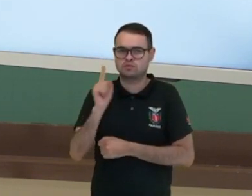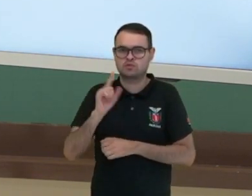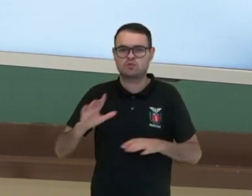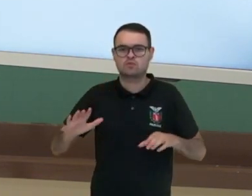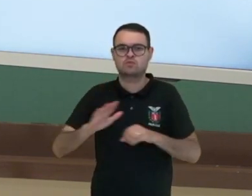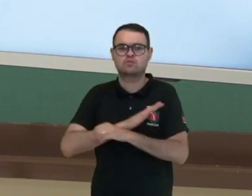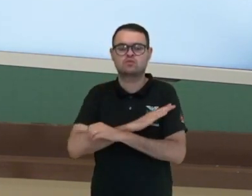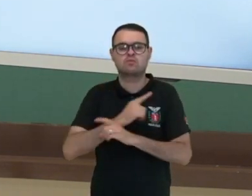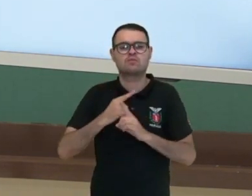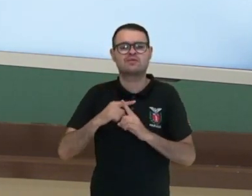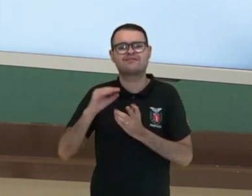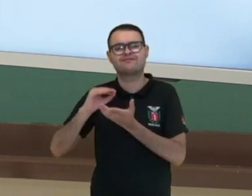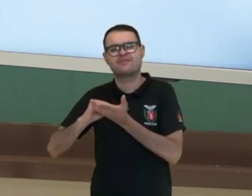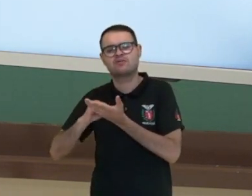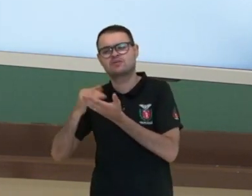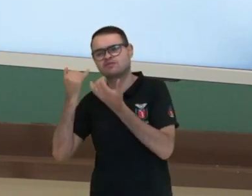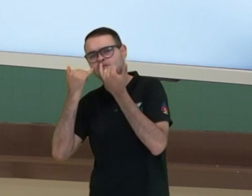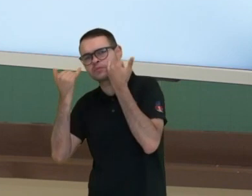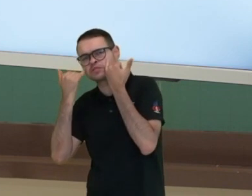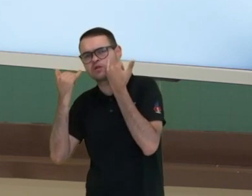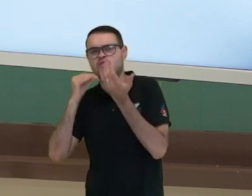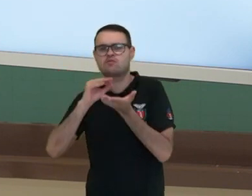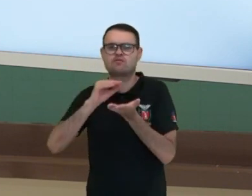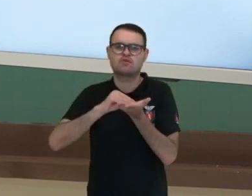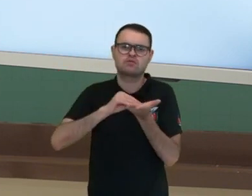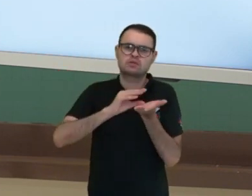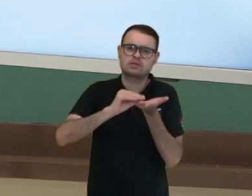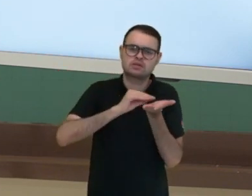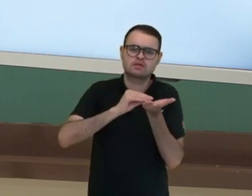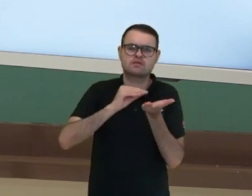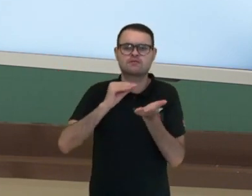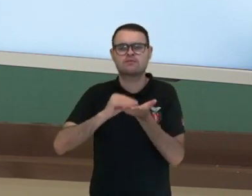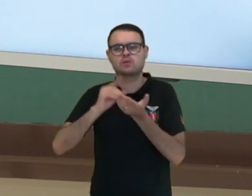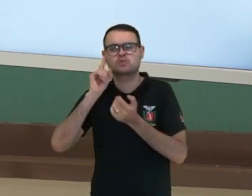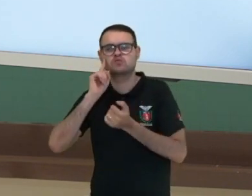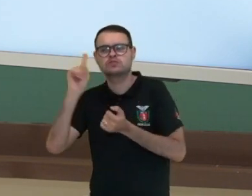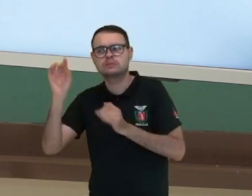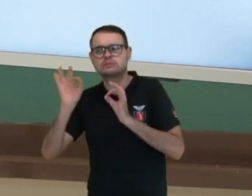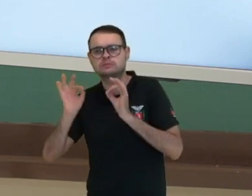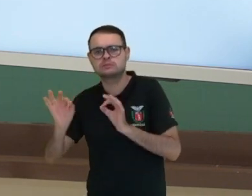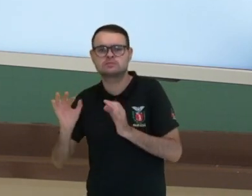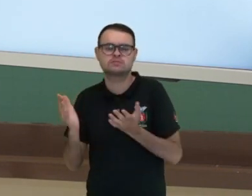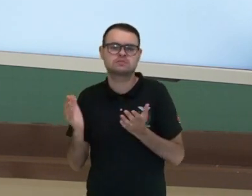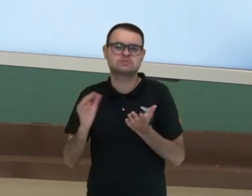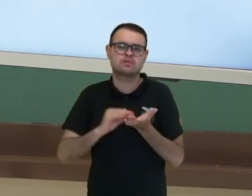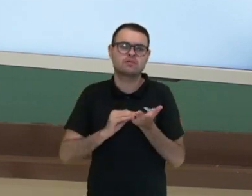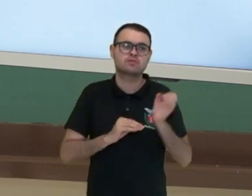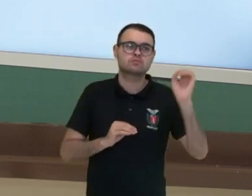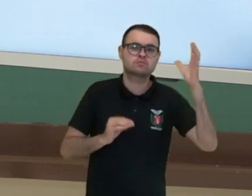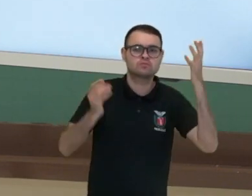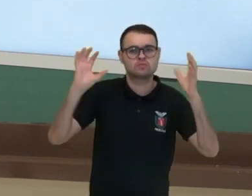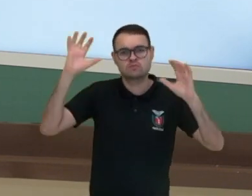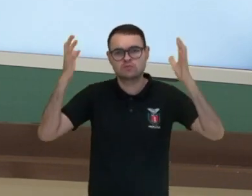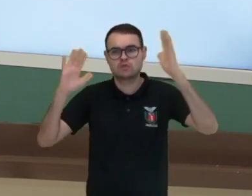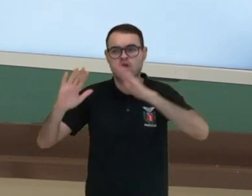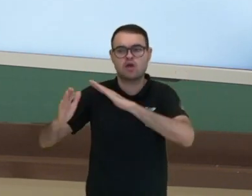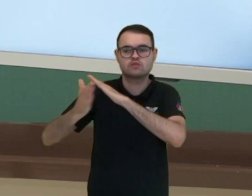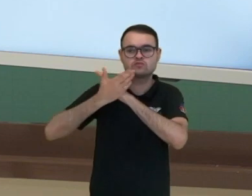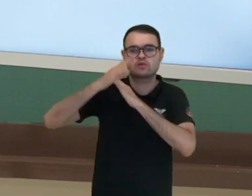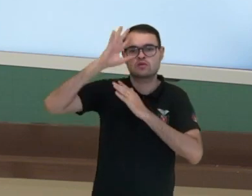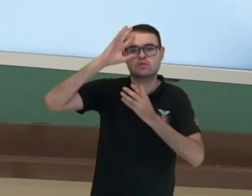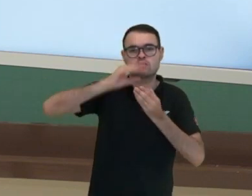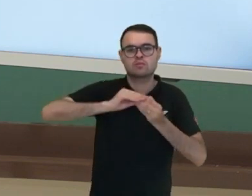nos falta algum dado, né, alguma data, algum evento ali que nos ajude